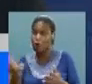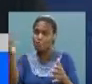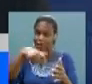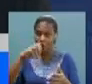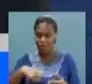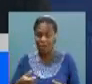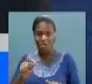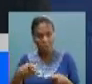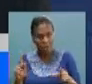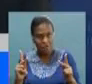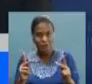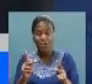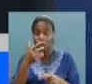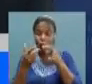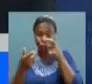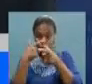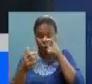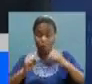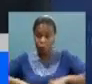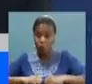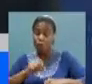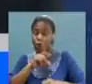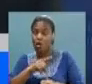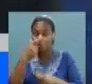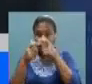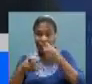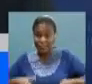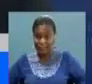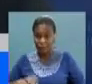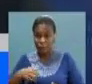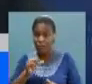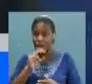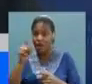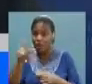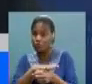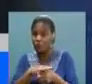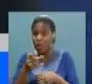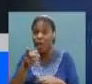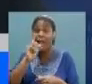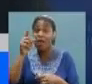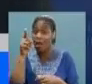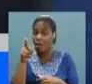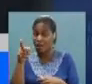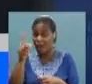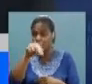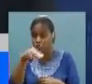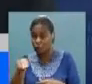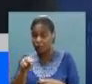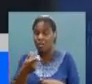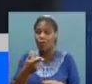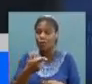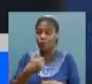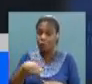que os juízes poderão aplicar o acordo de readmissão e hoje me com o carro dele não seja encontrado em situação de ilegalidade na suíça nós